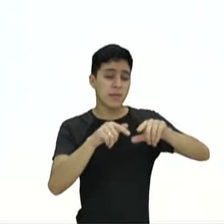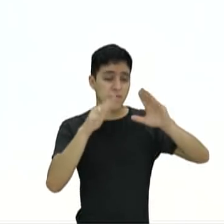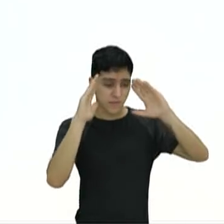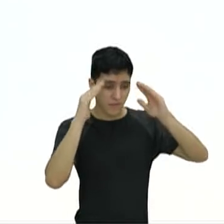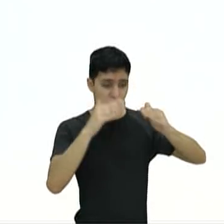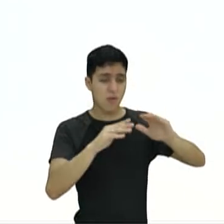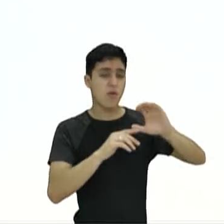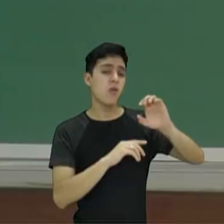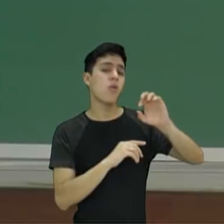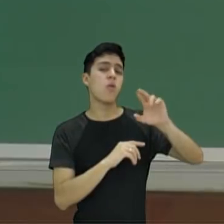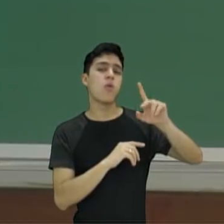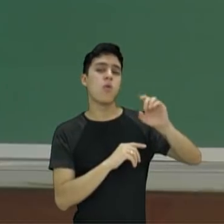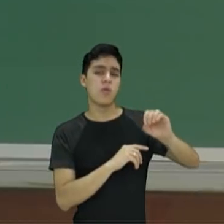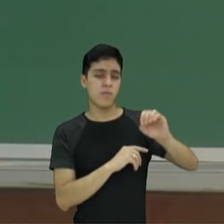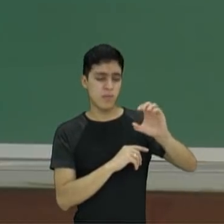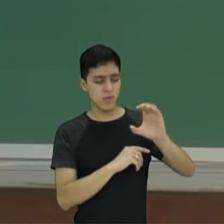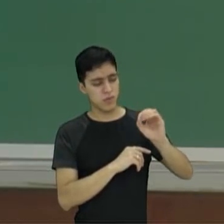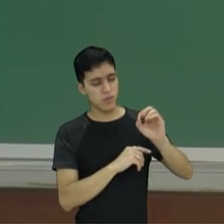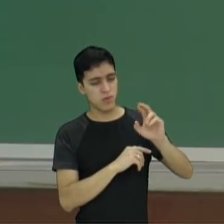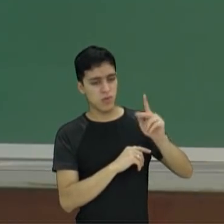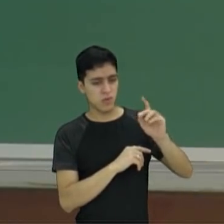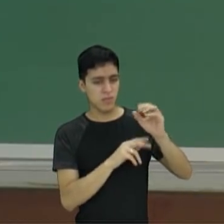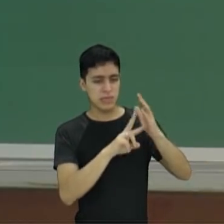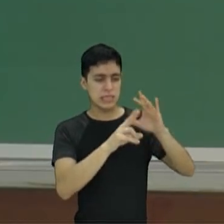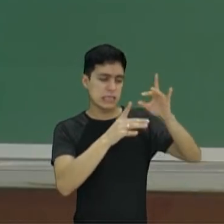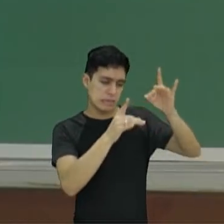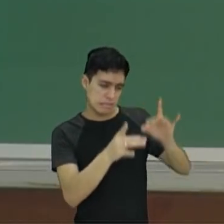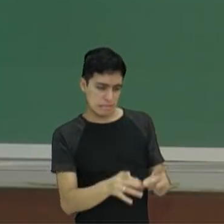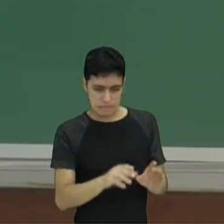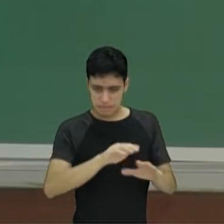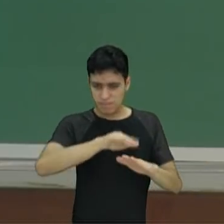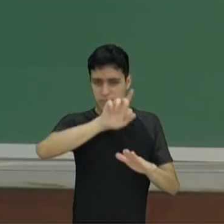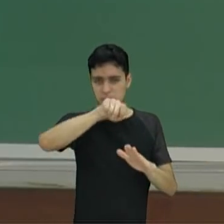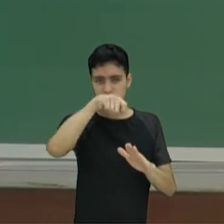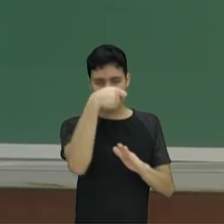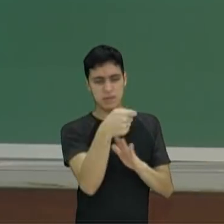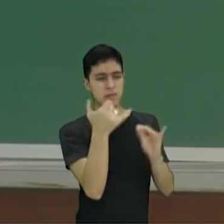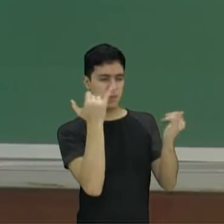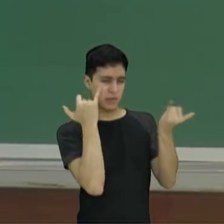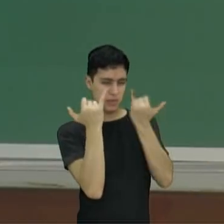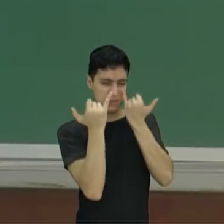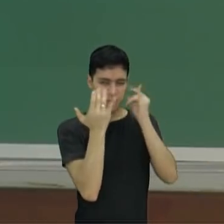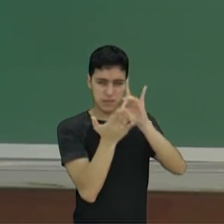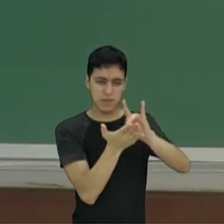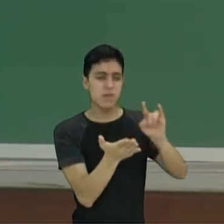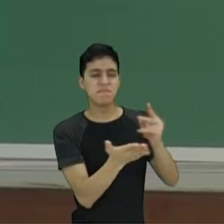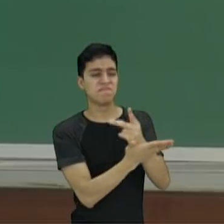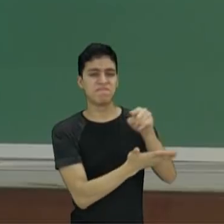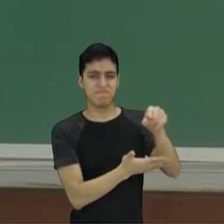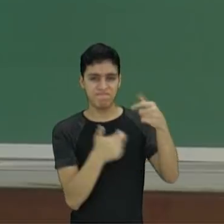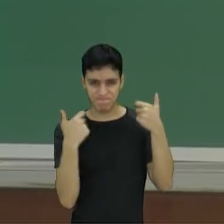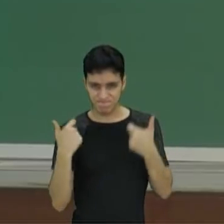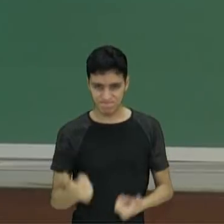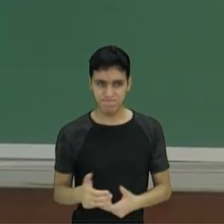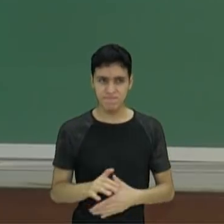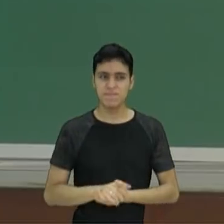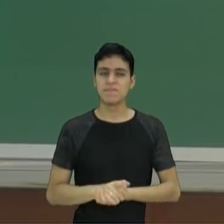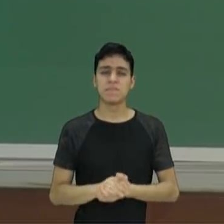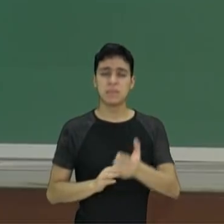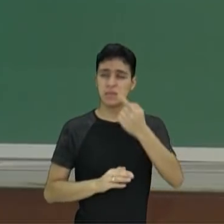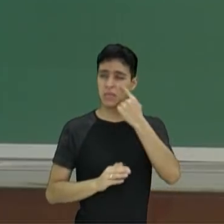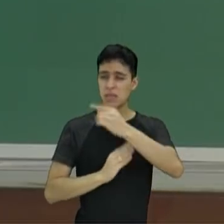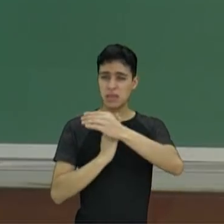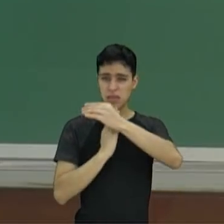trabalhamos em cima do corpo da notícia, que são os detalhamentos maiores aí do fato ocorrido. Temos